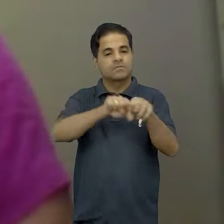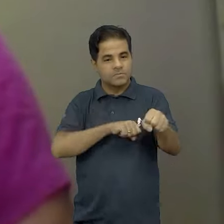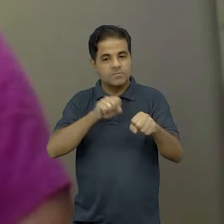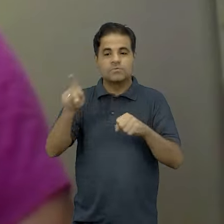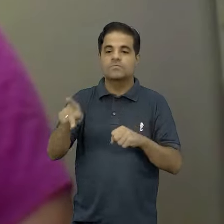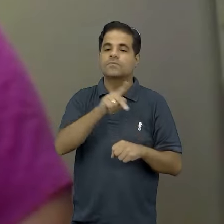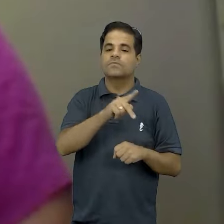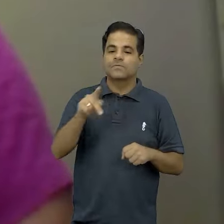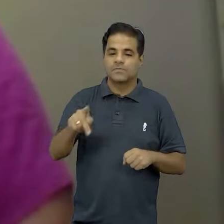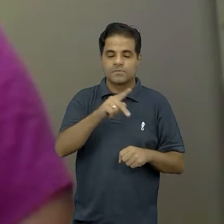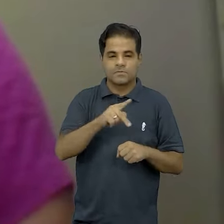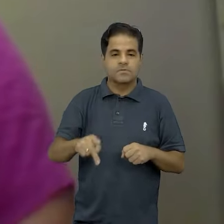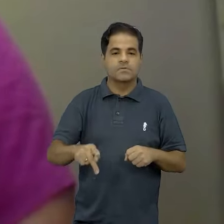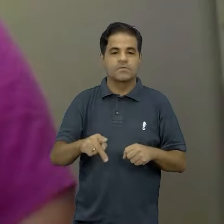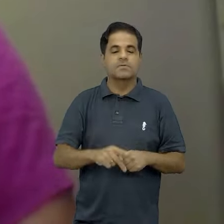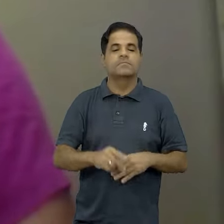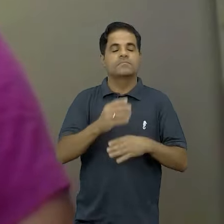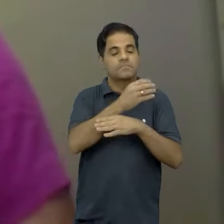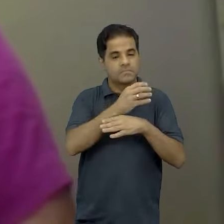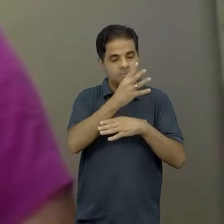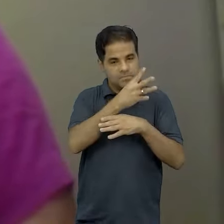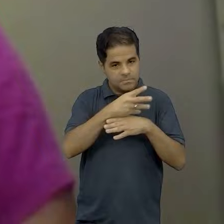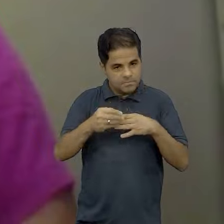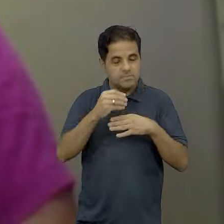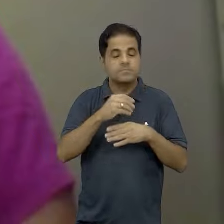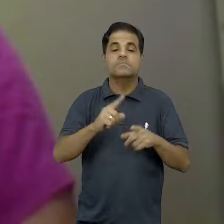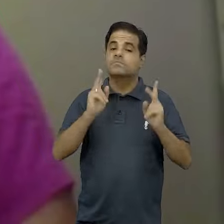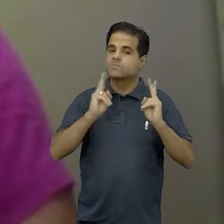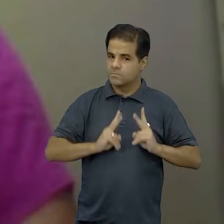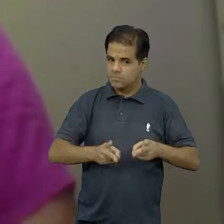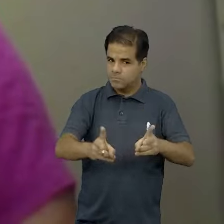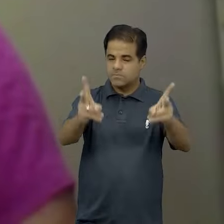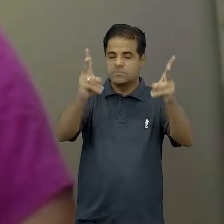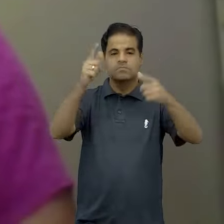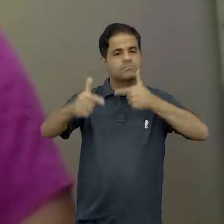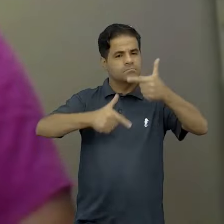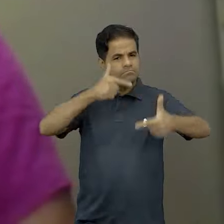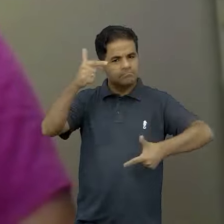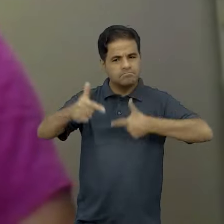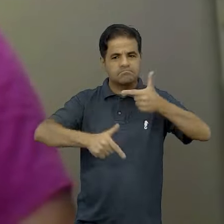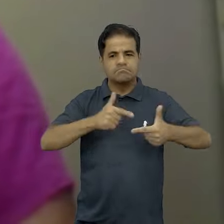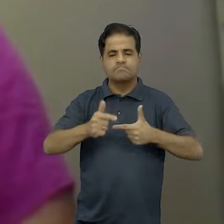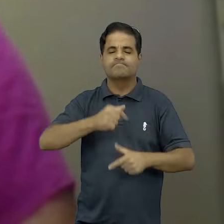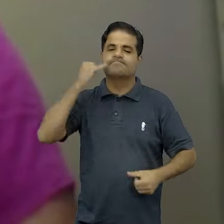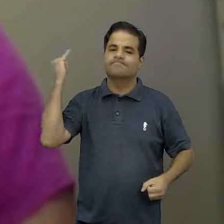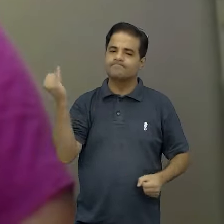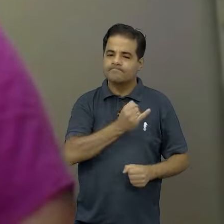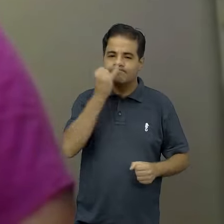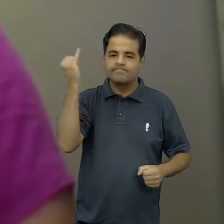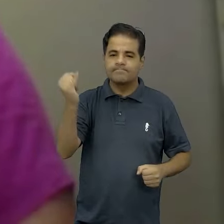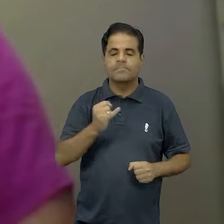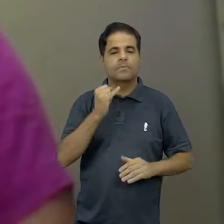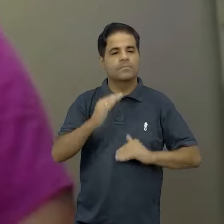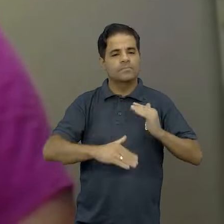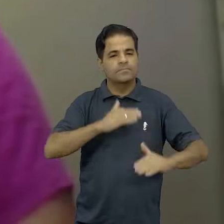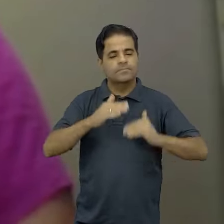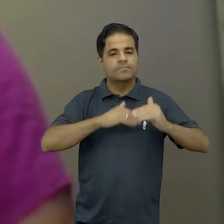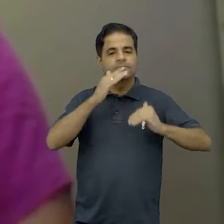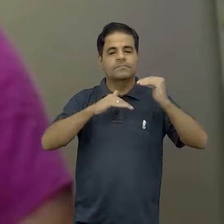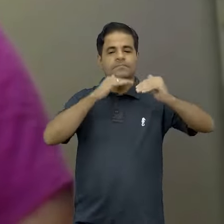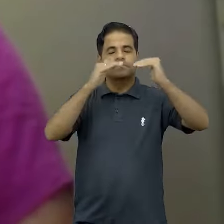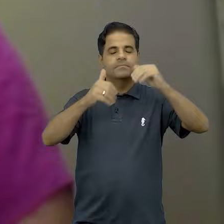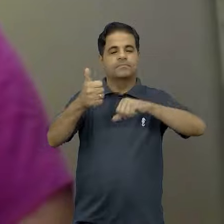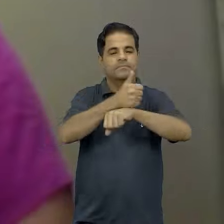de professores da EFAP. A formação continuada em serviço, ela é essencial para o desenvolvimento da